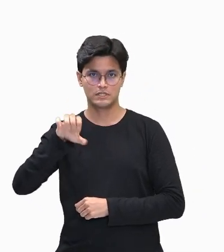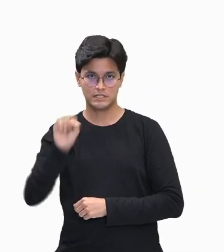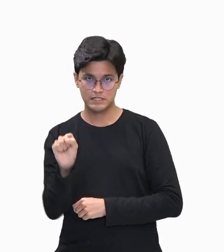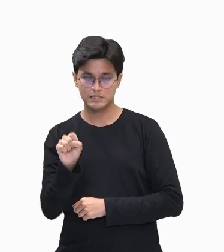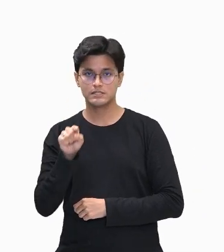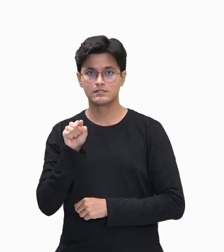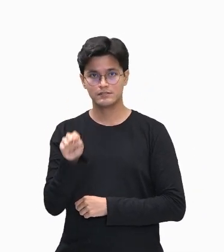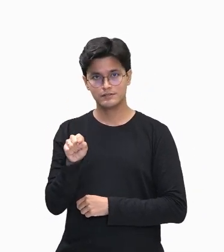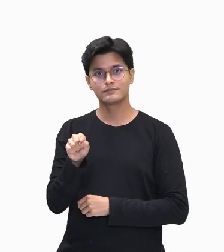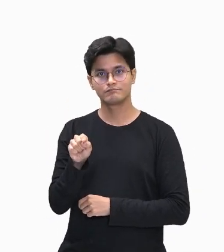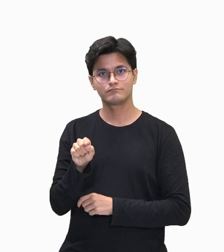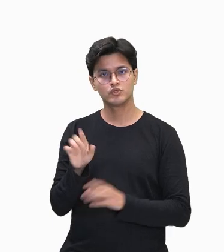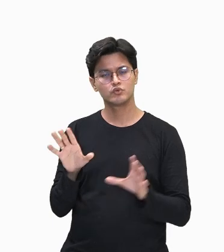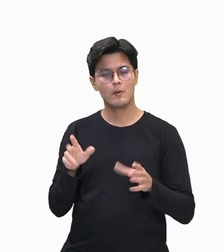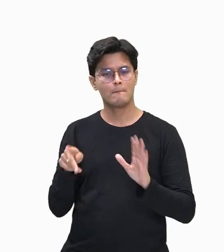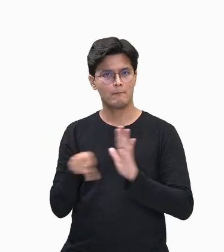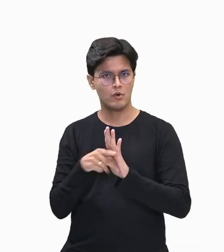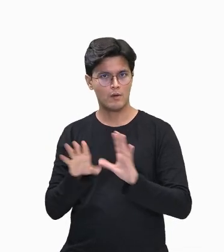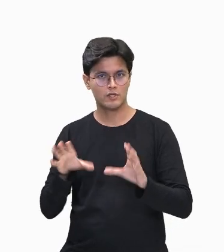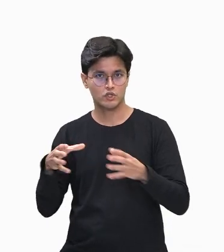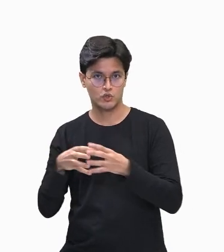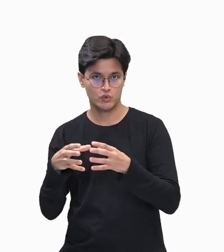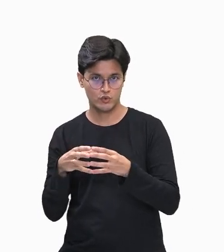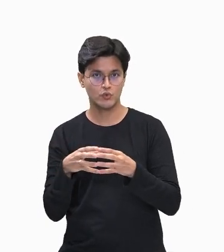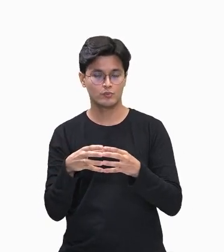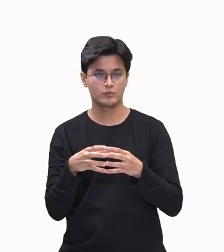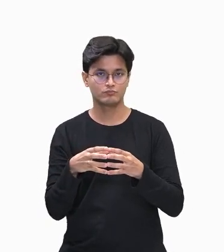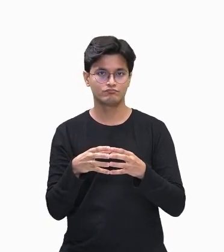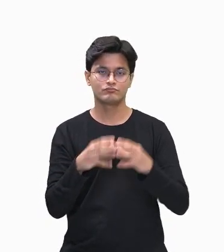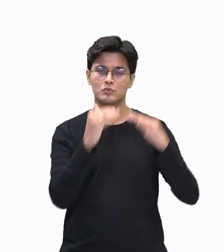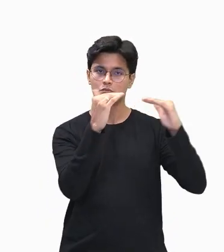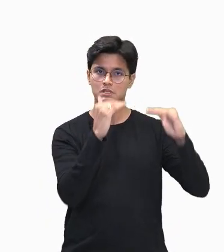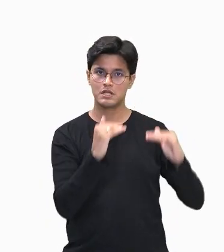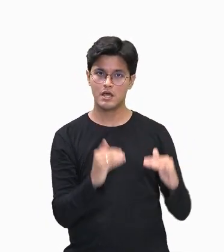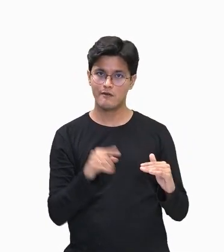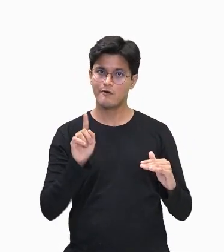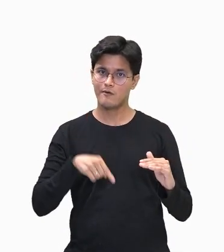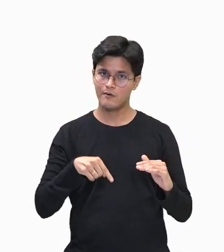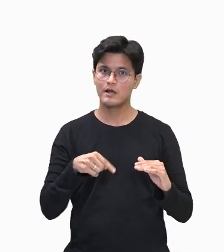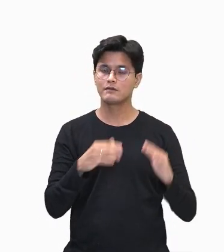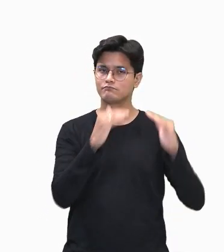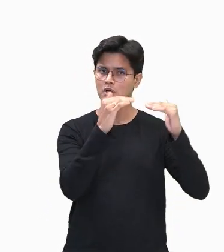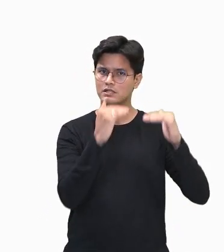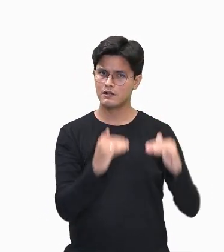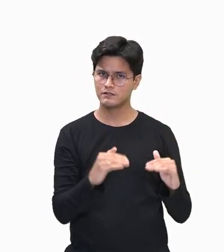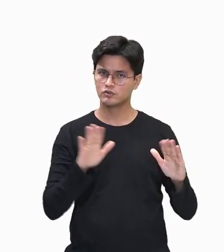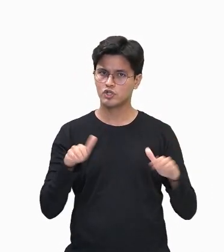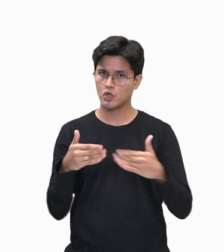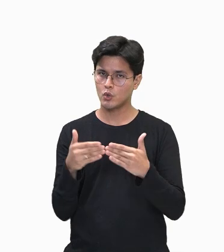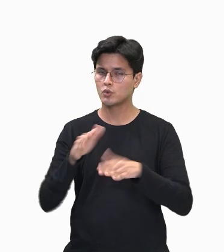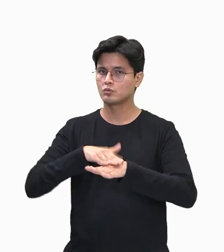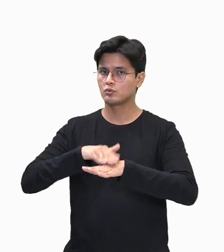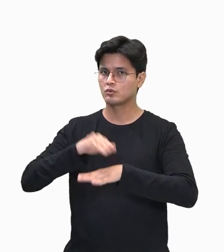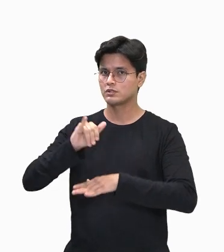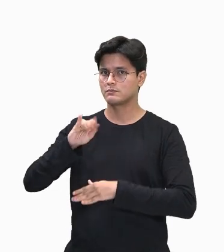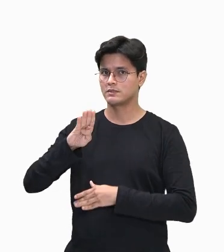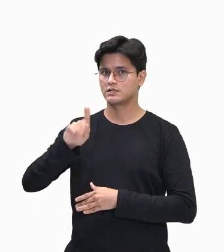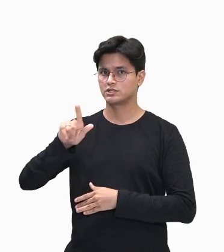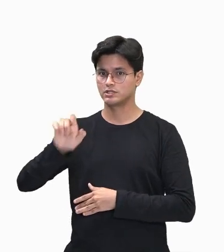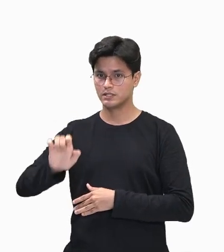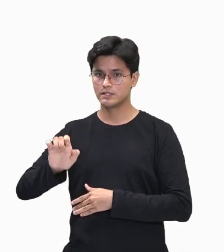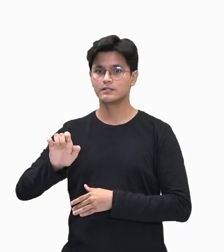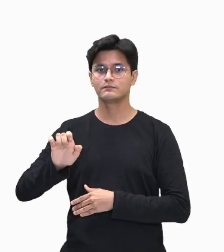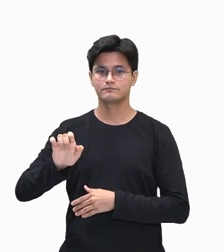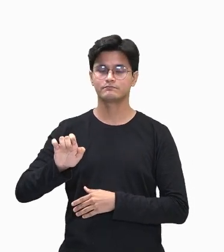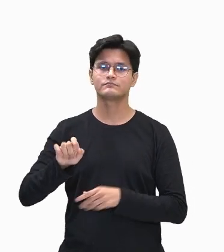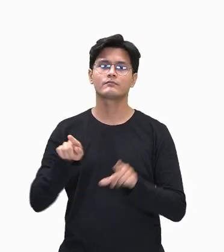que fazem parte desse grupo hierárquico, né, que é uma classificação do IBGE. E aí nós temos,